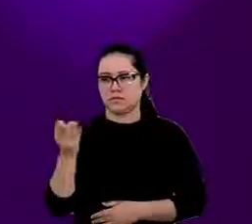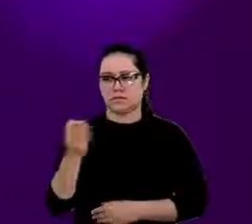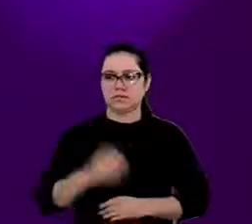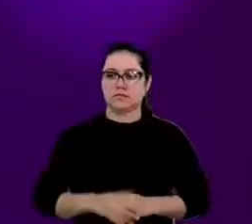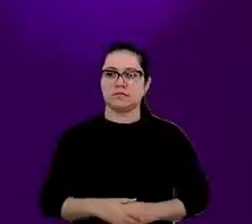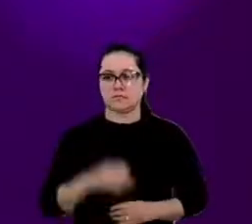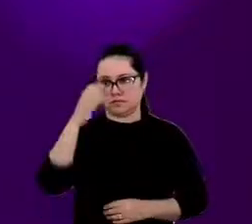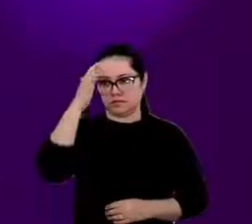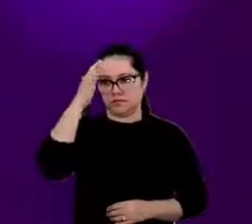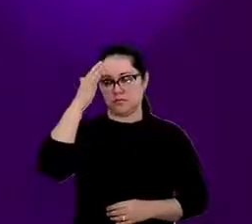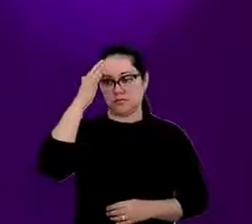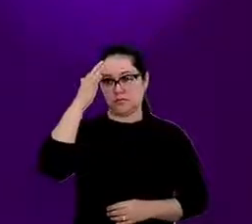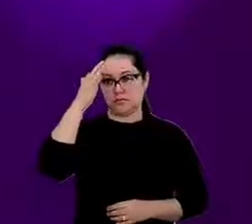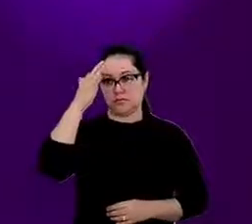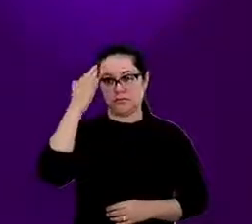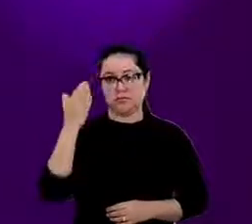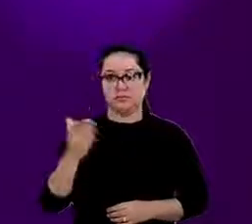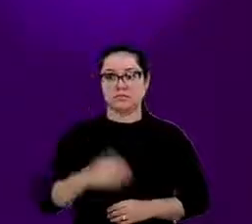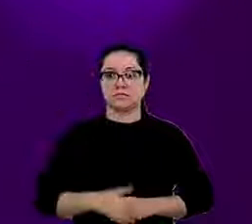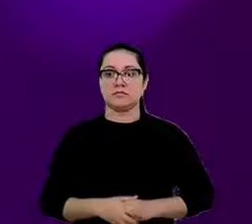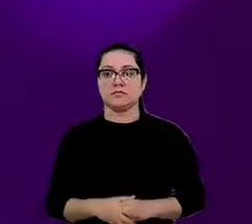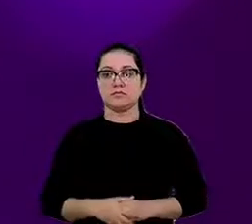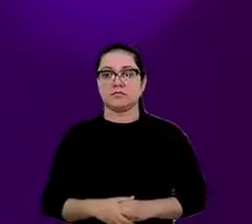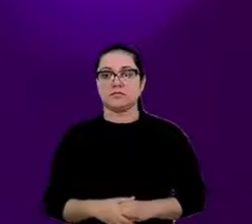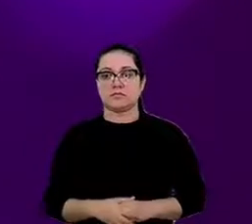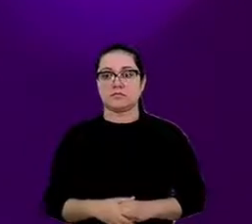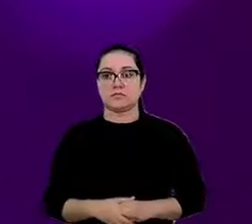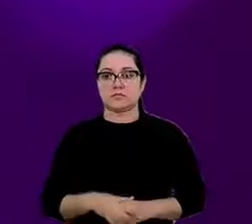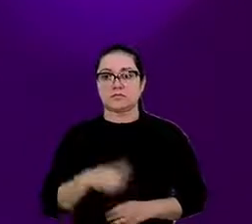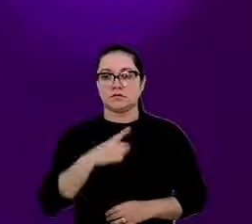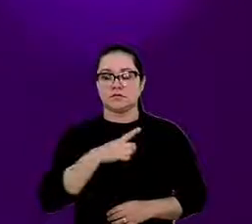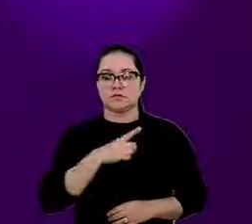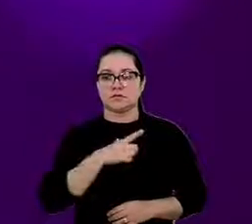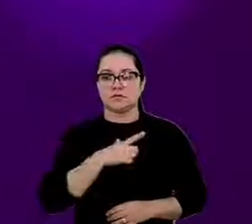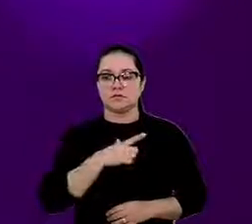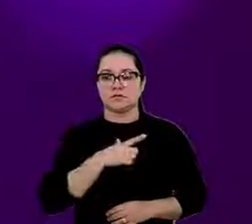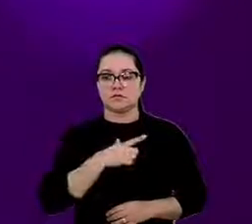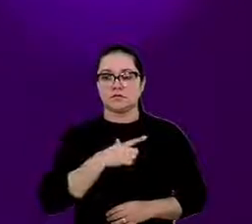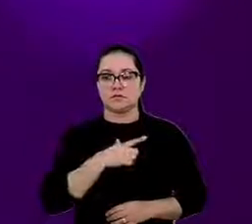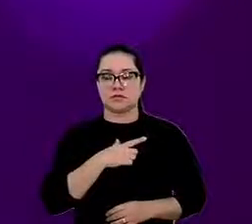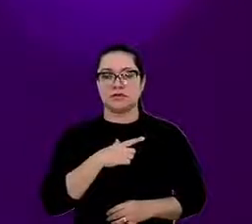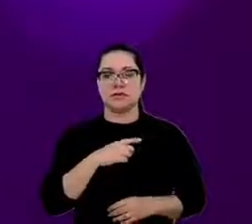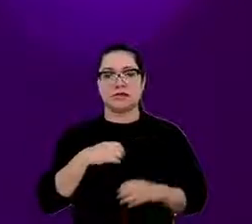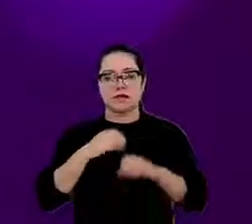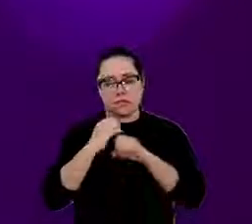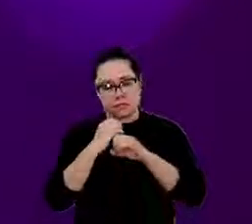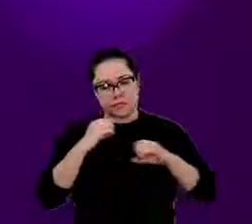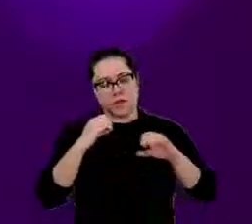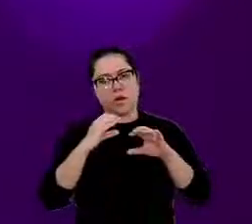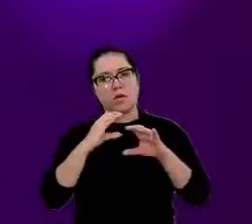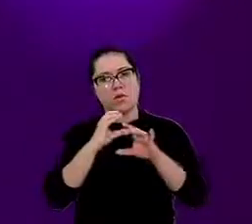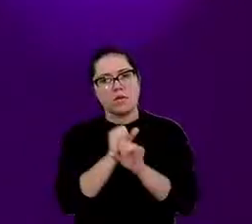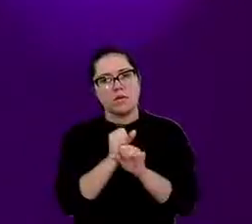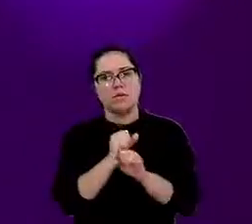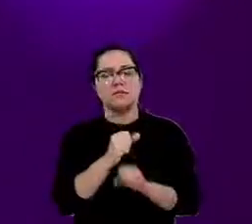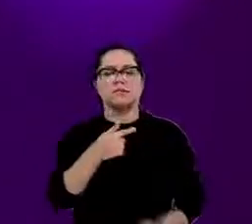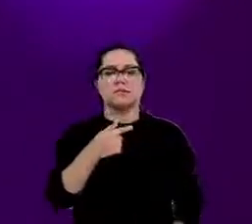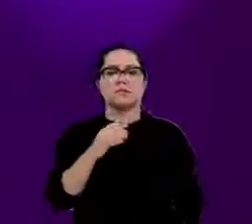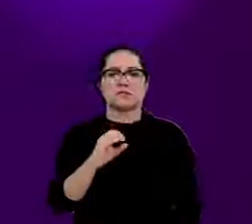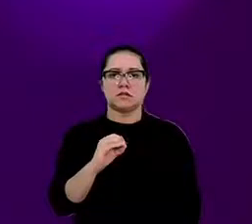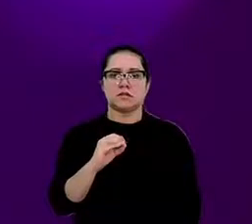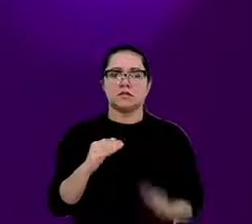ultrassom intracoronário, em que nós observamos no tronco uma obstrução da ordem de 60% para 70%, confirmado na